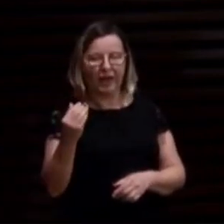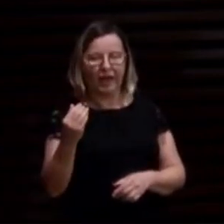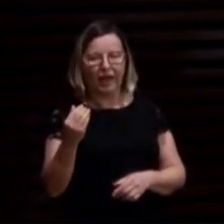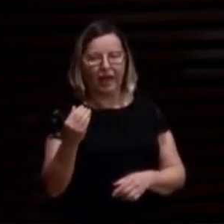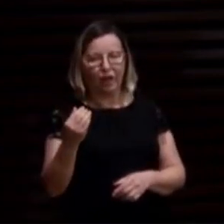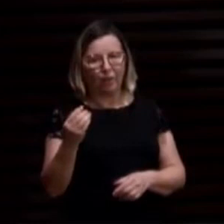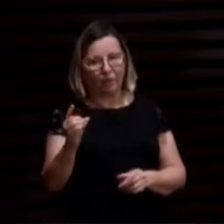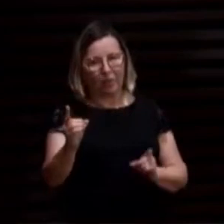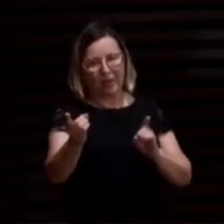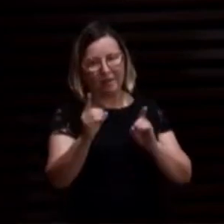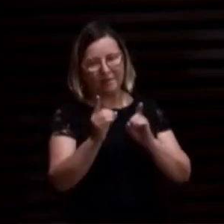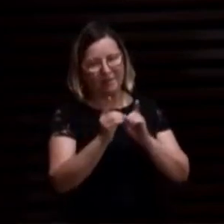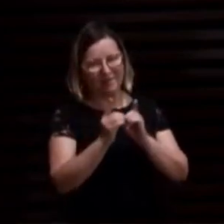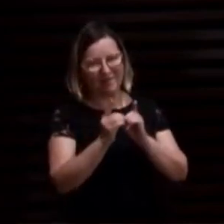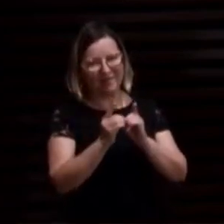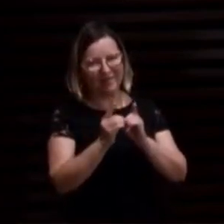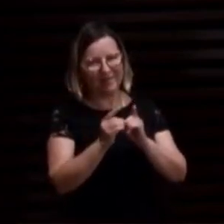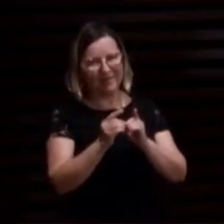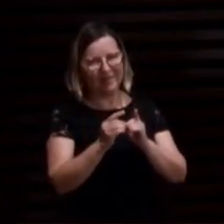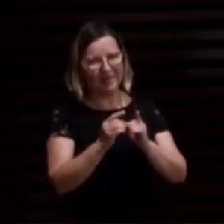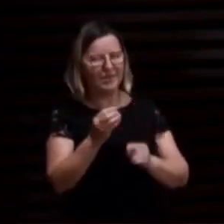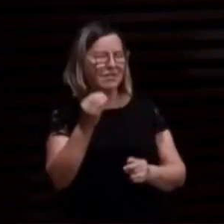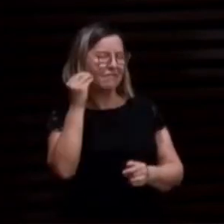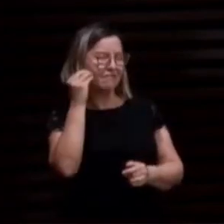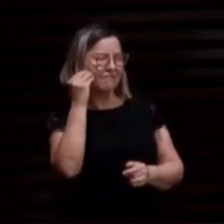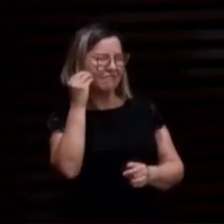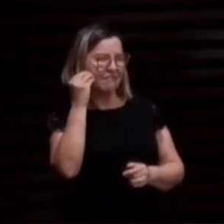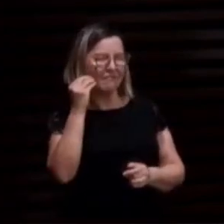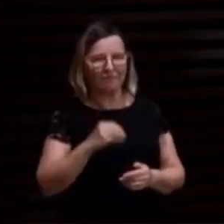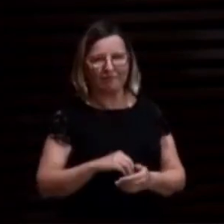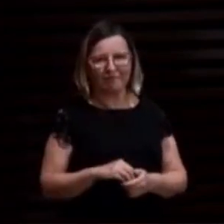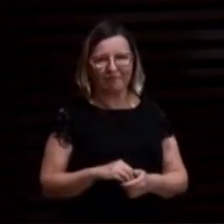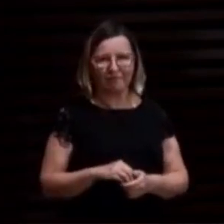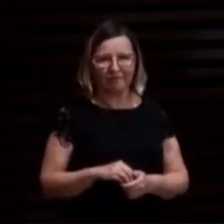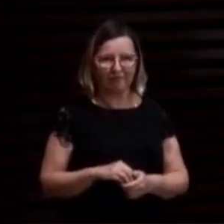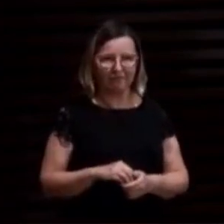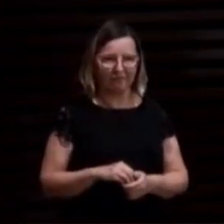beijar. A turma estava toda lá dormindo.